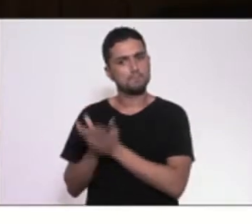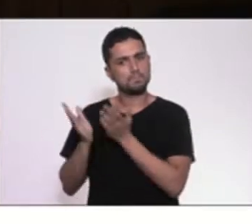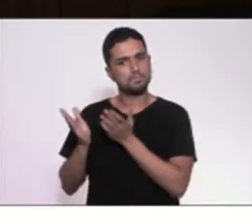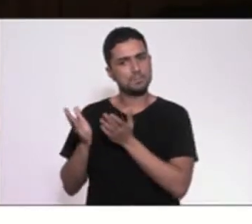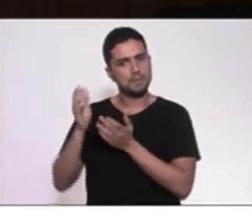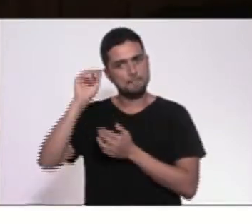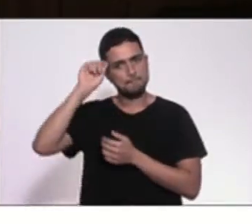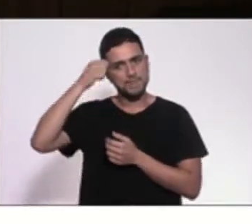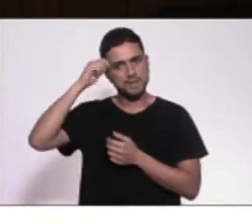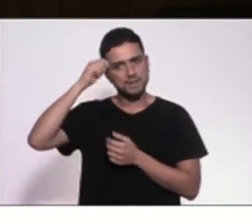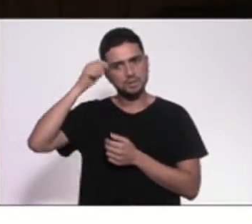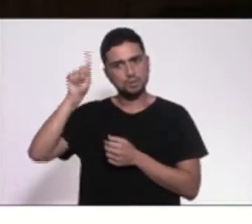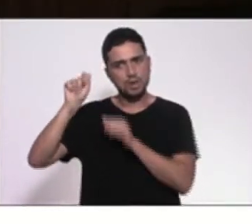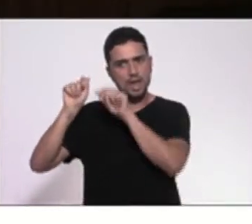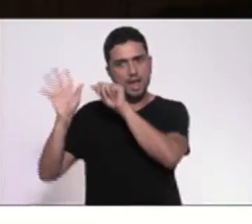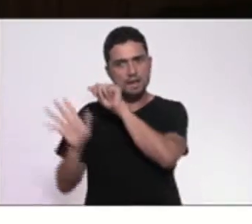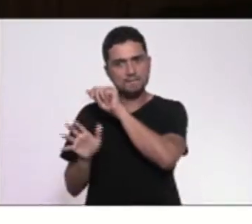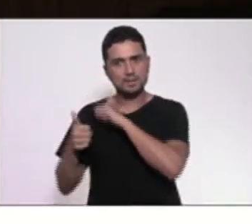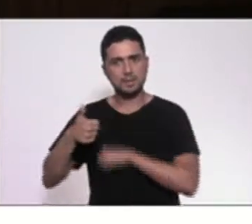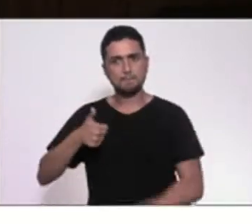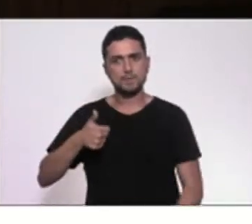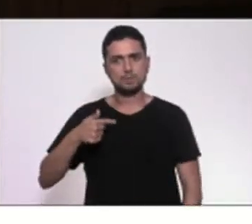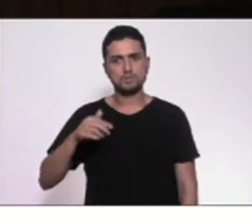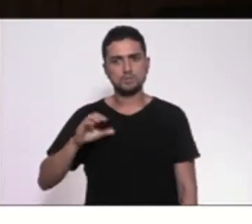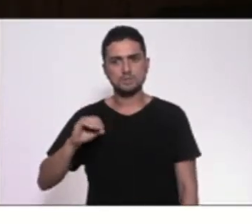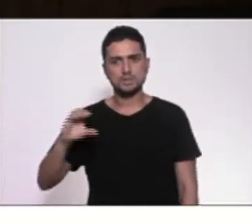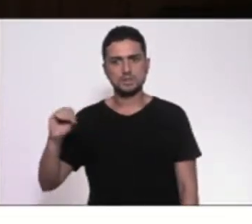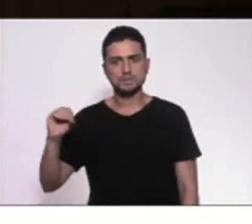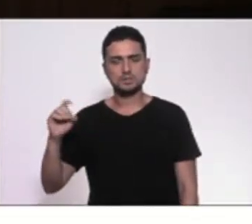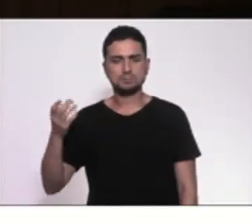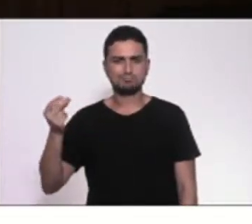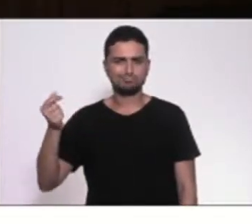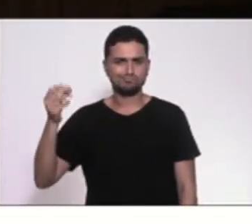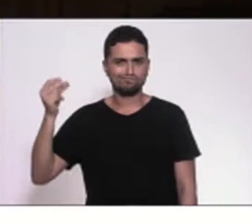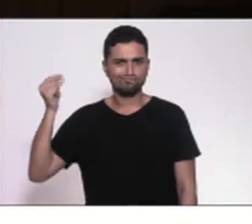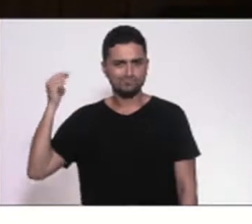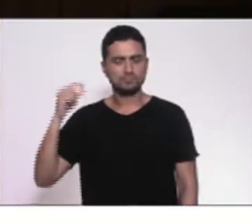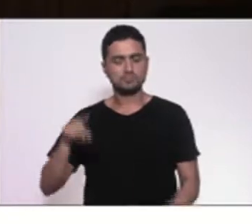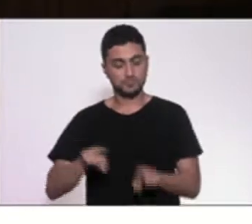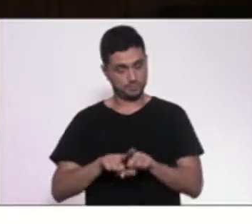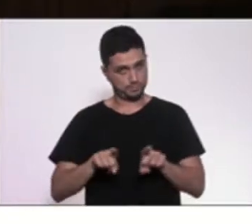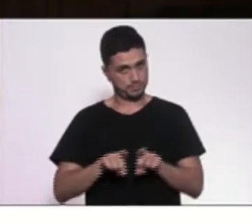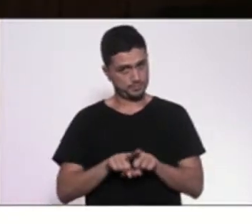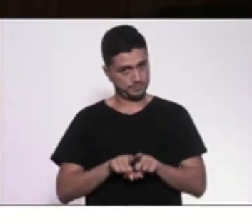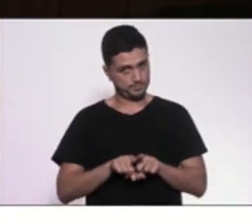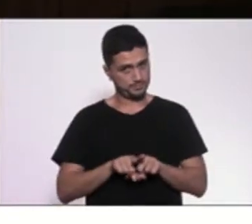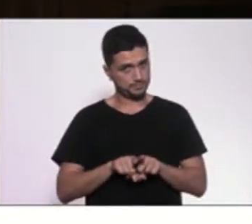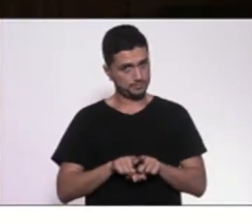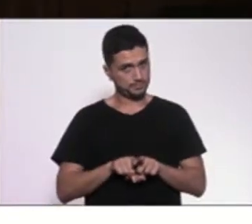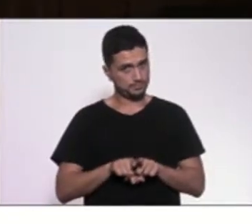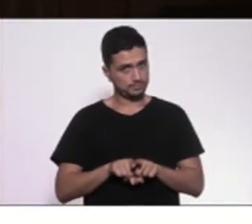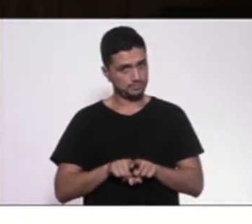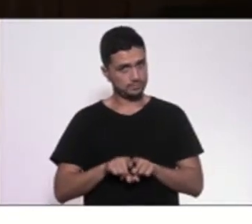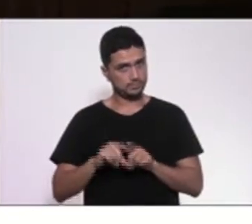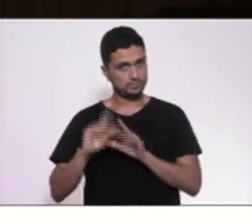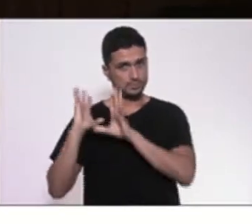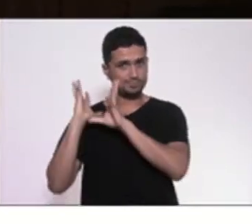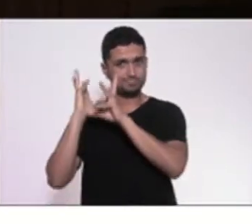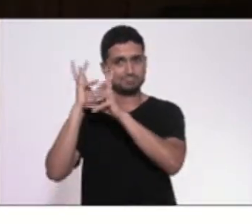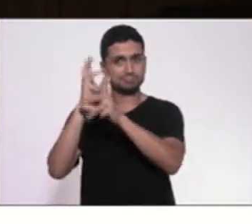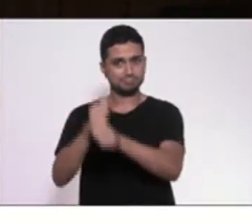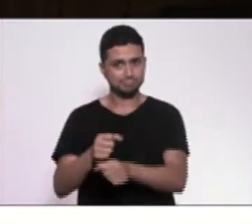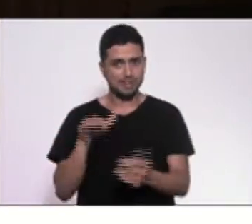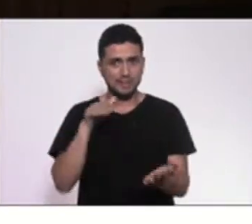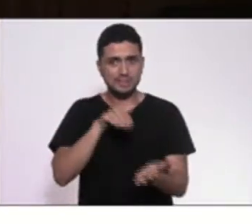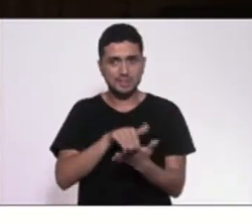de 1700 e com resquícios fortíssimos até a presente data.